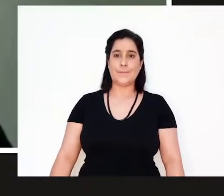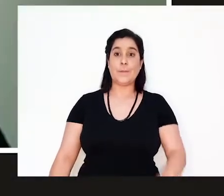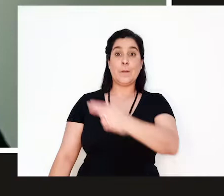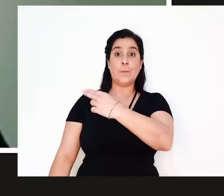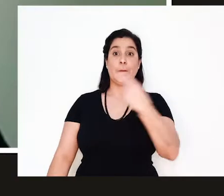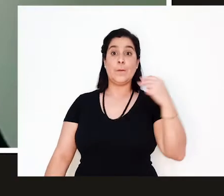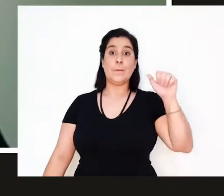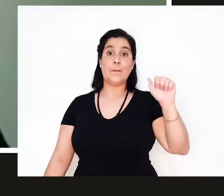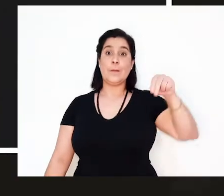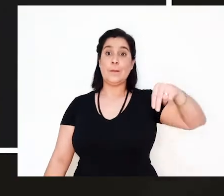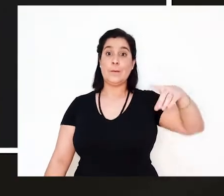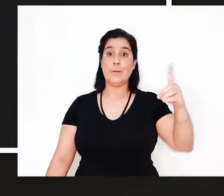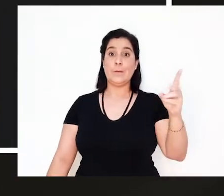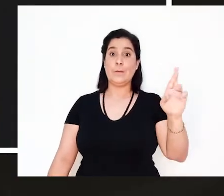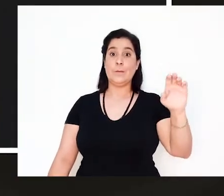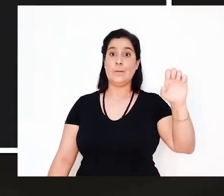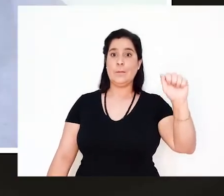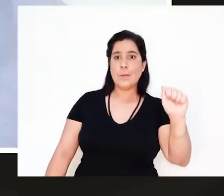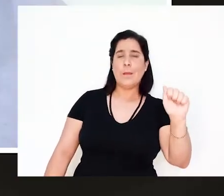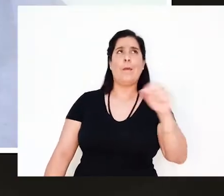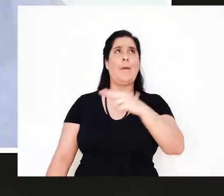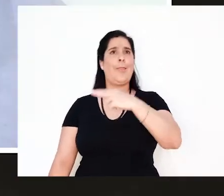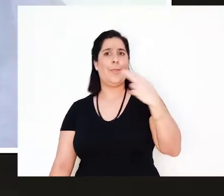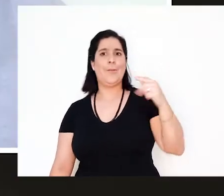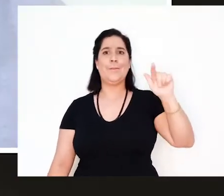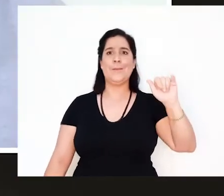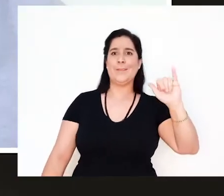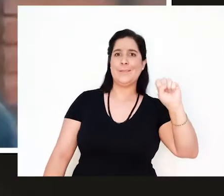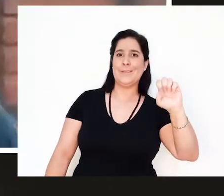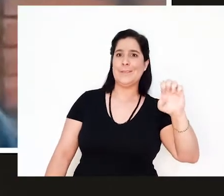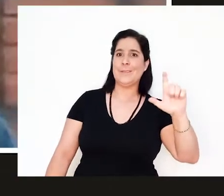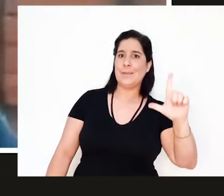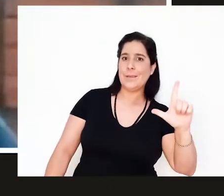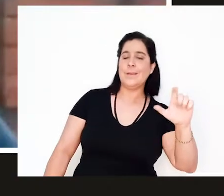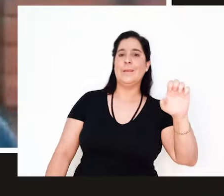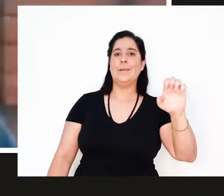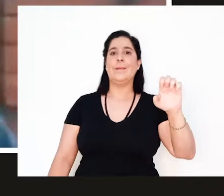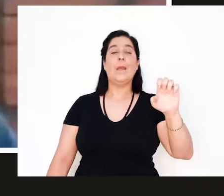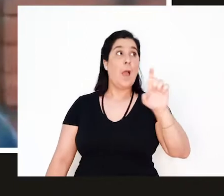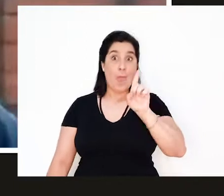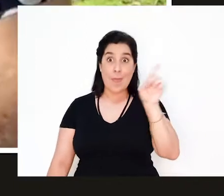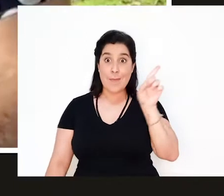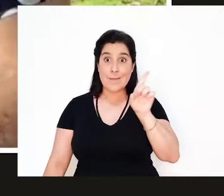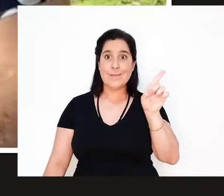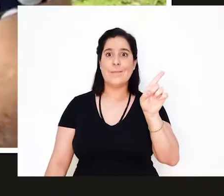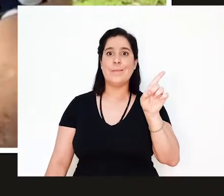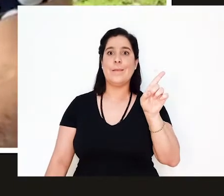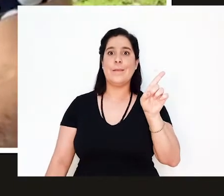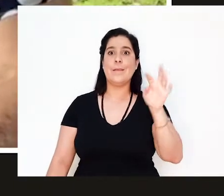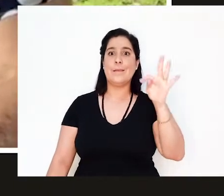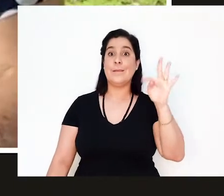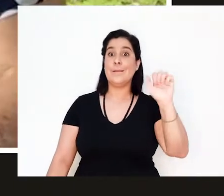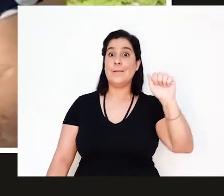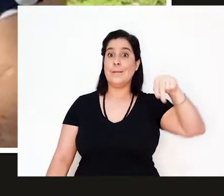Meu nome é Andréia. Meu apelido é Nena. Meu nome é Gisele de Castro Maciel. Meu nome é Renata Peixebol. Essas são as